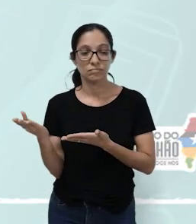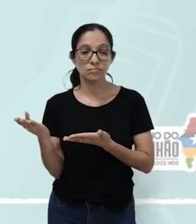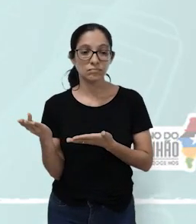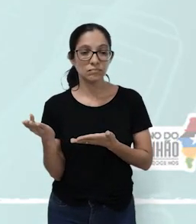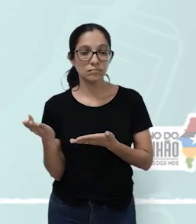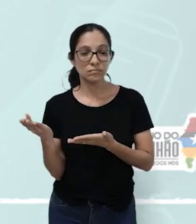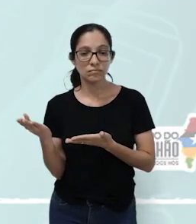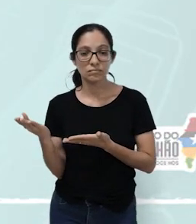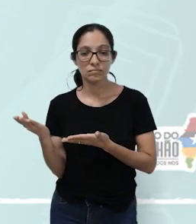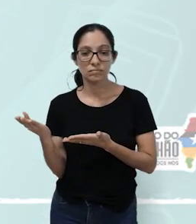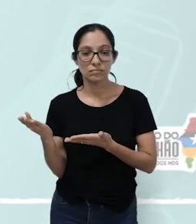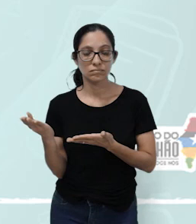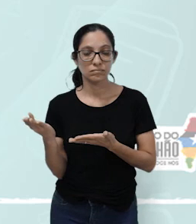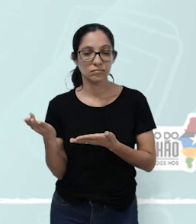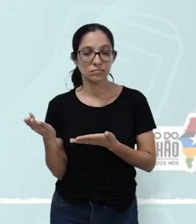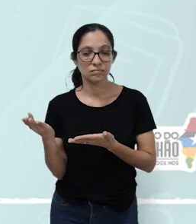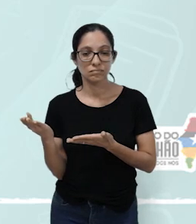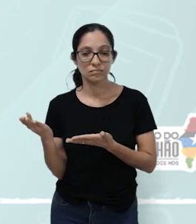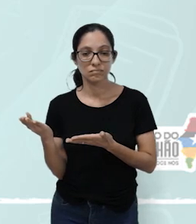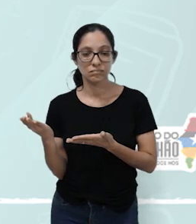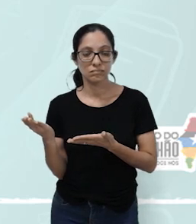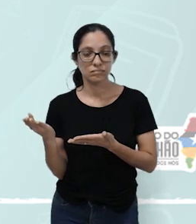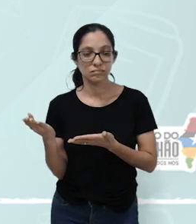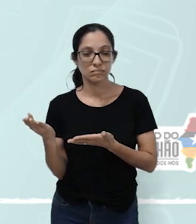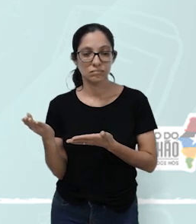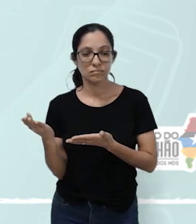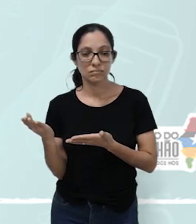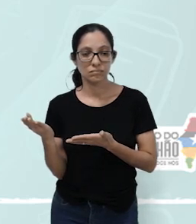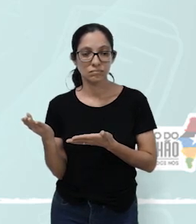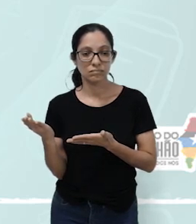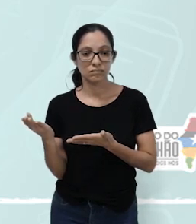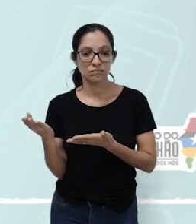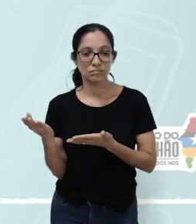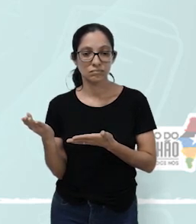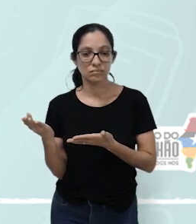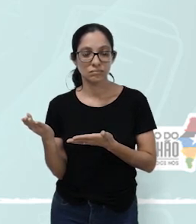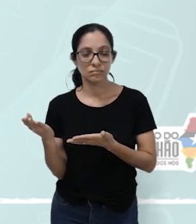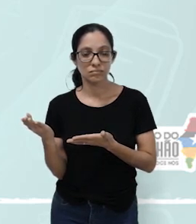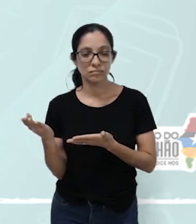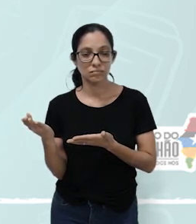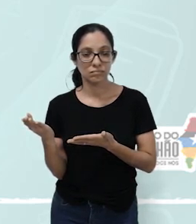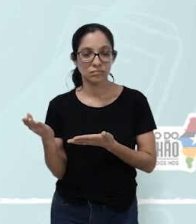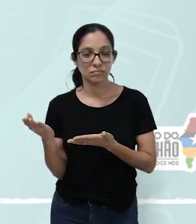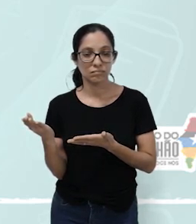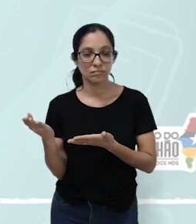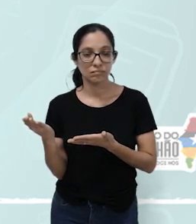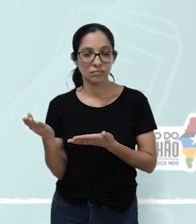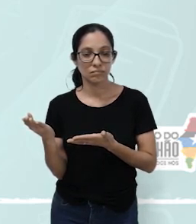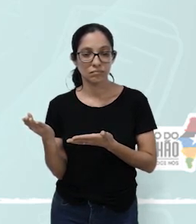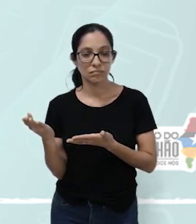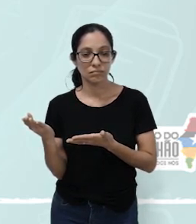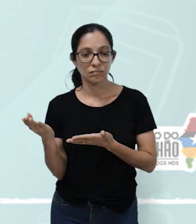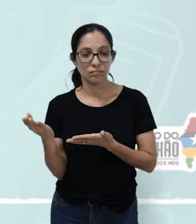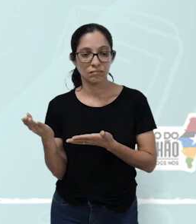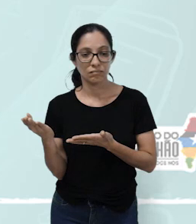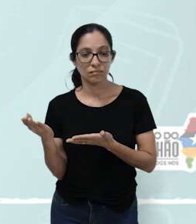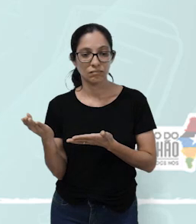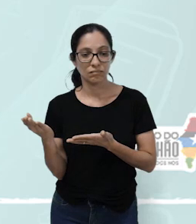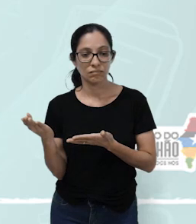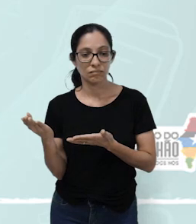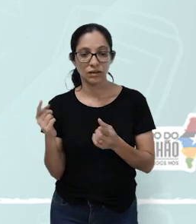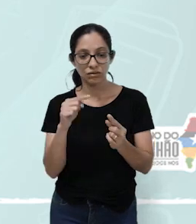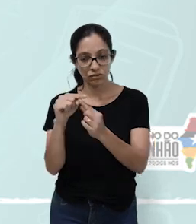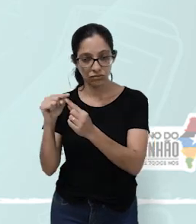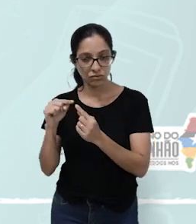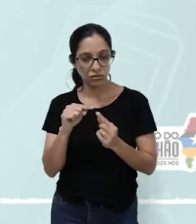dinâmico durante muito tempo, sem prejudicar o resultado do exercício. Ela é dividida em alguns tipos: a resistência